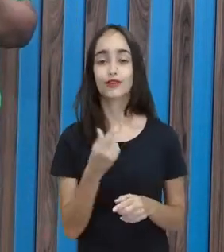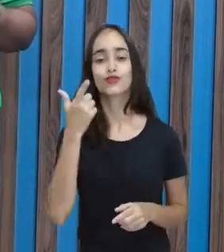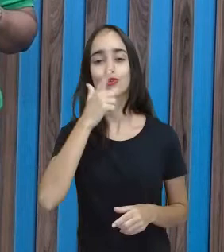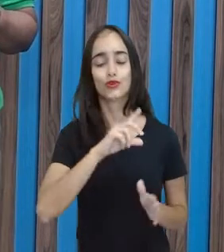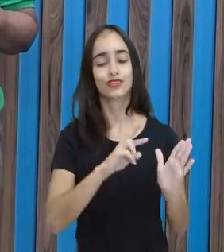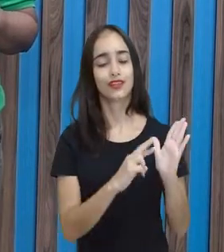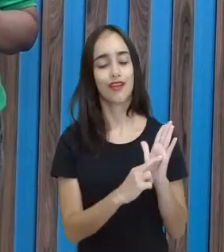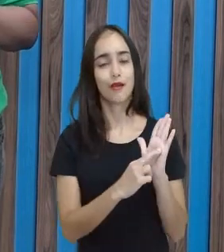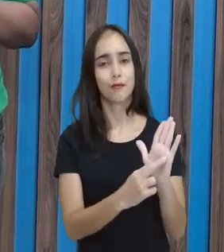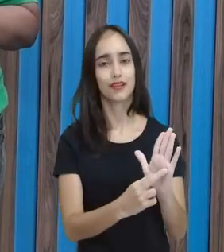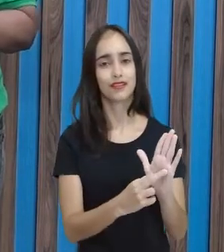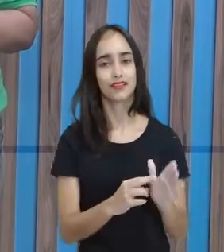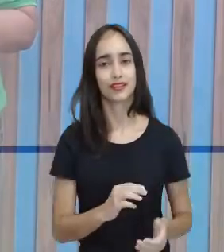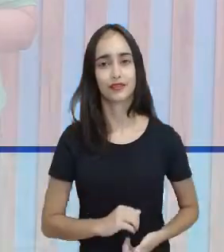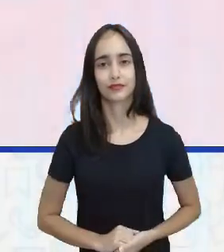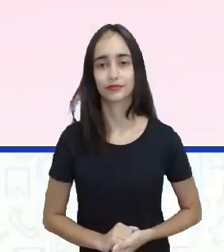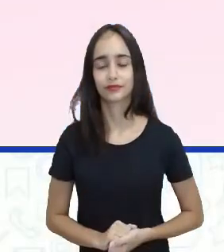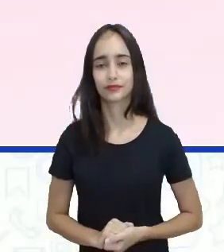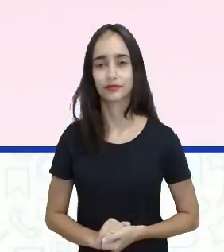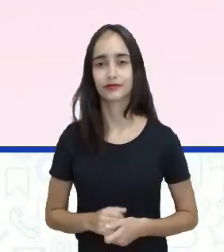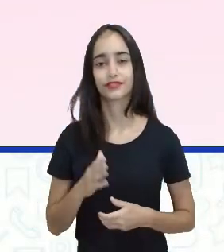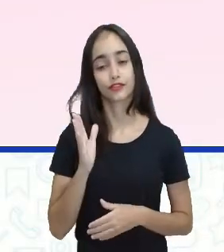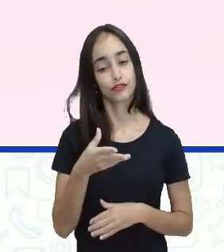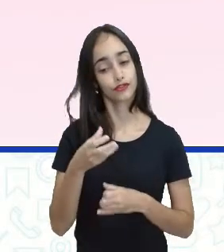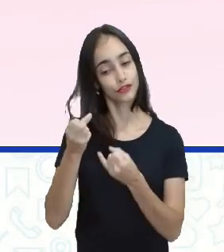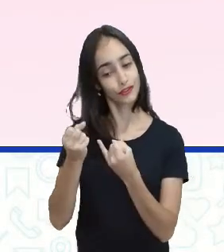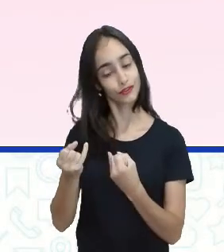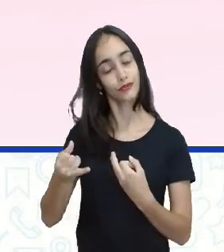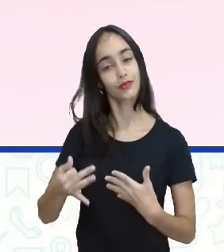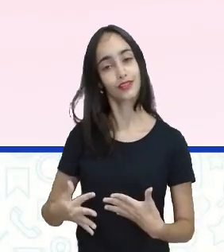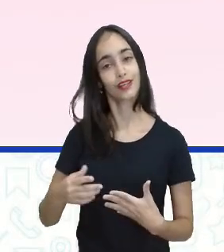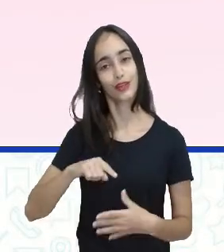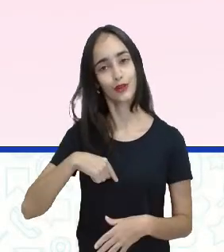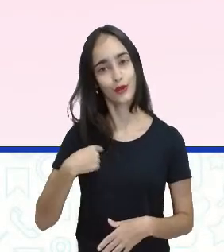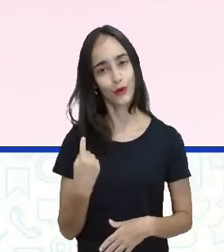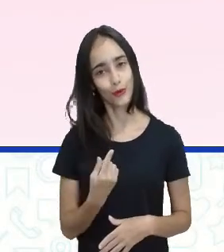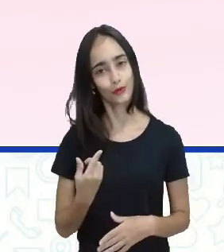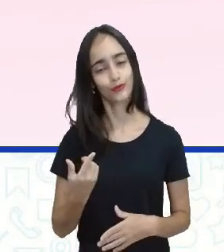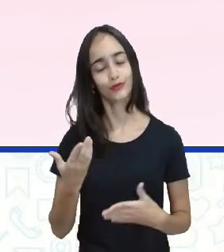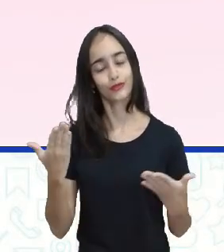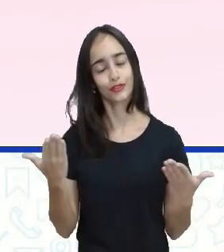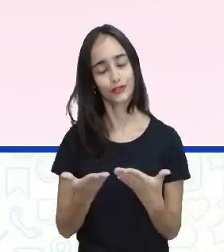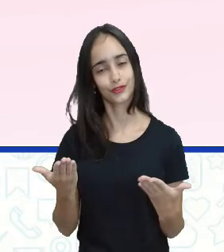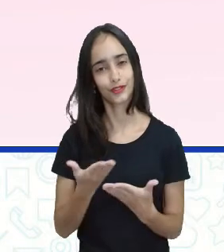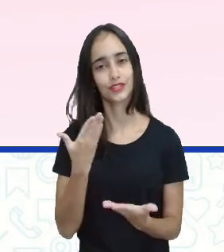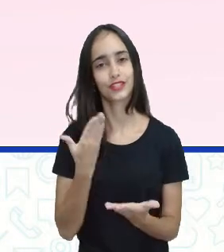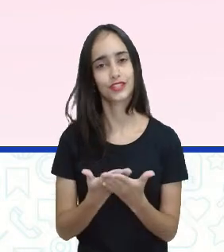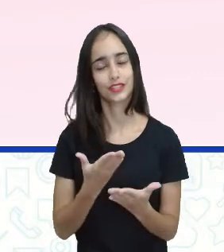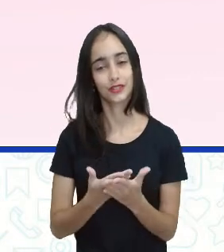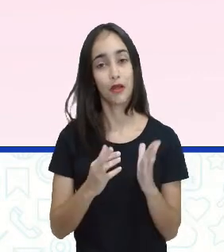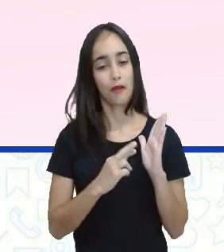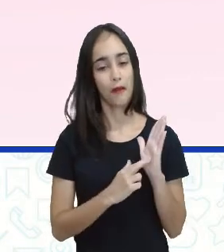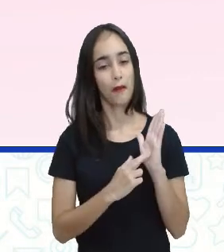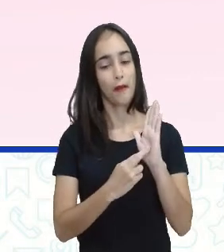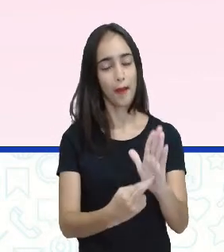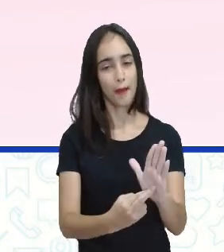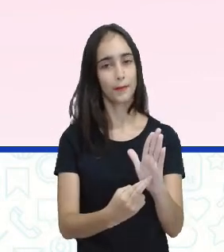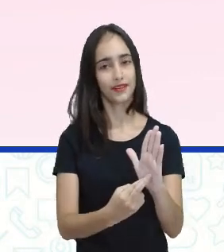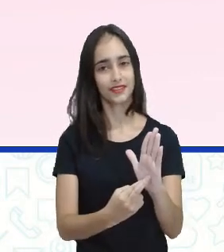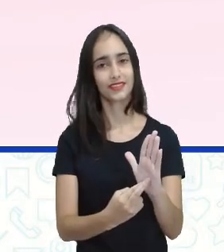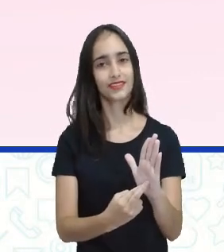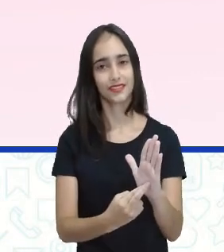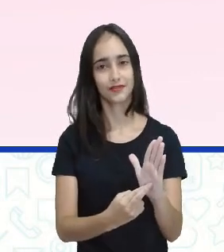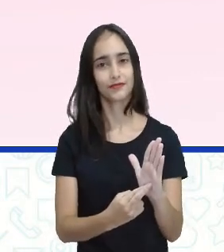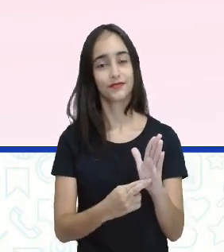dessas grandezas. Como eu falei, hoje vamos estudar a representação de grandezas